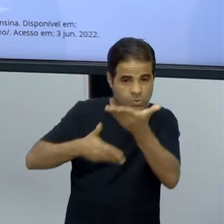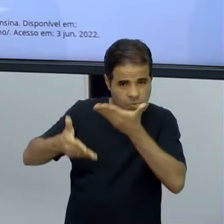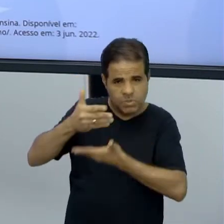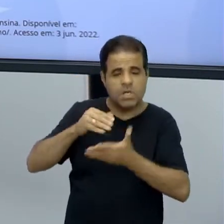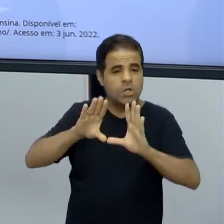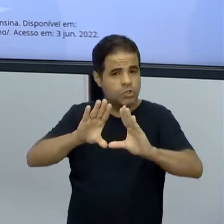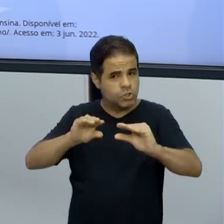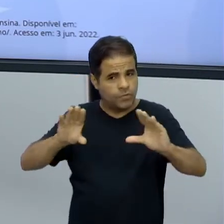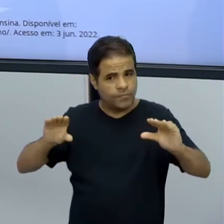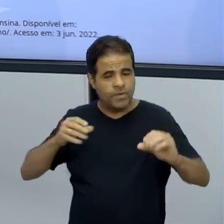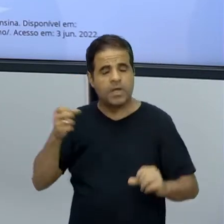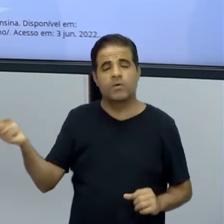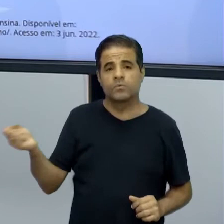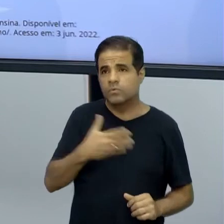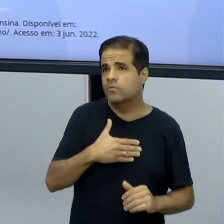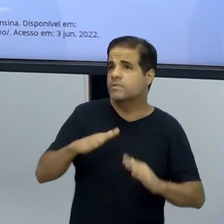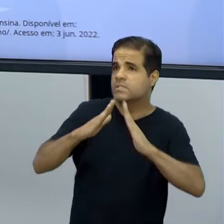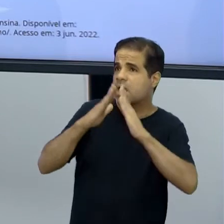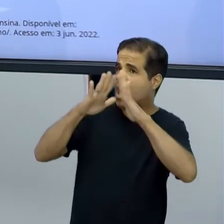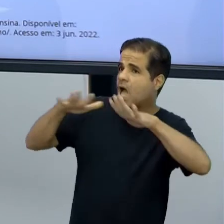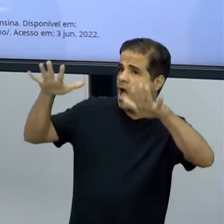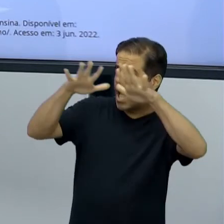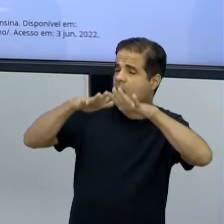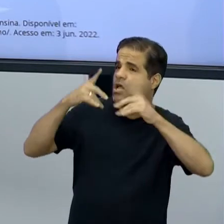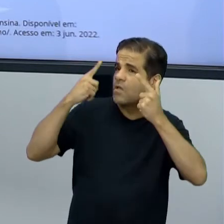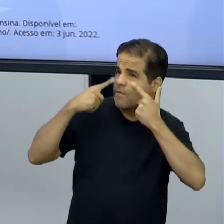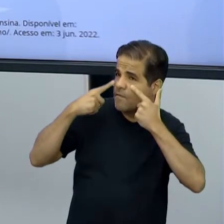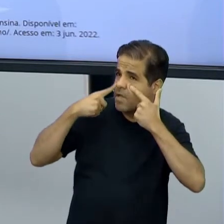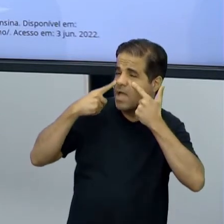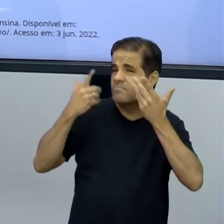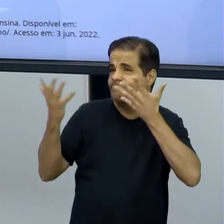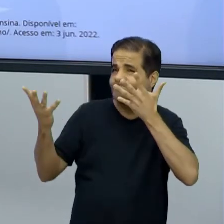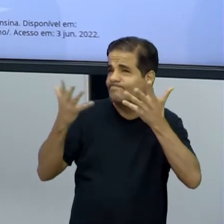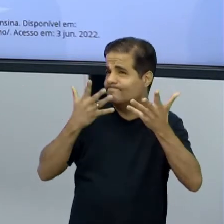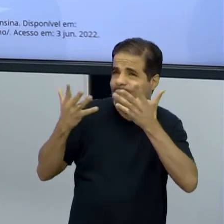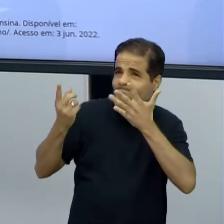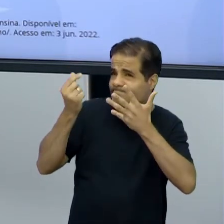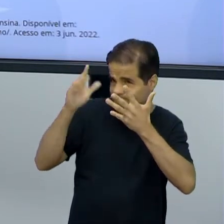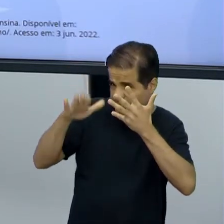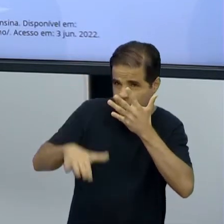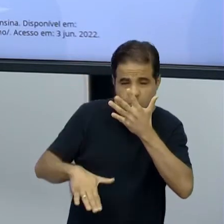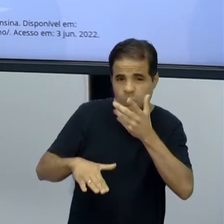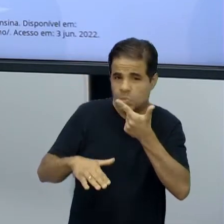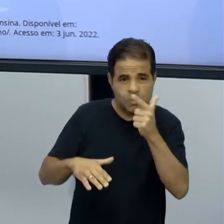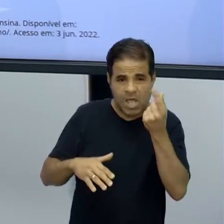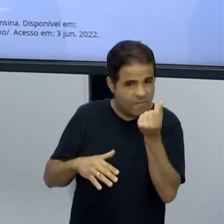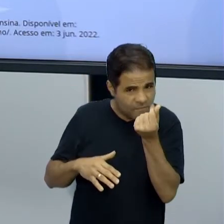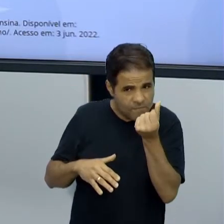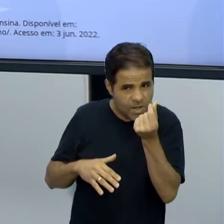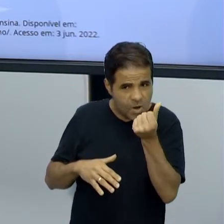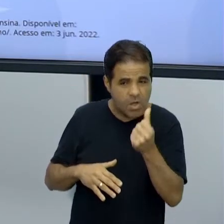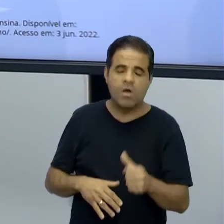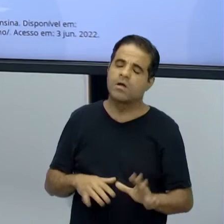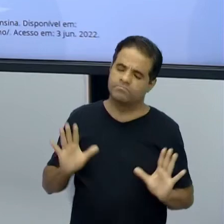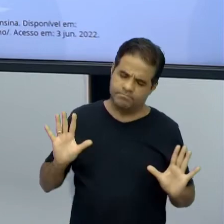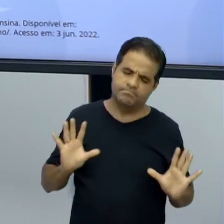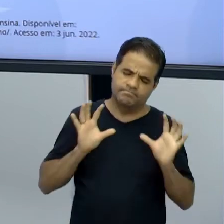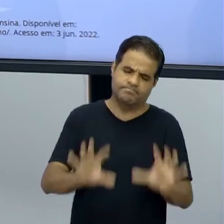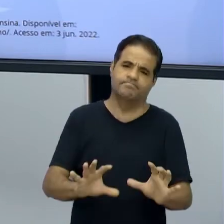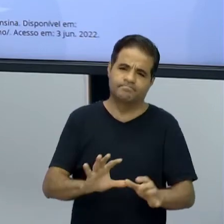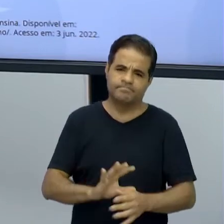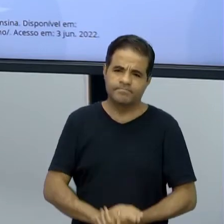sofá ou mobiliar um novo cômodo, e a gente vê que está muito em promoção e a gente não tem esse valor, aí sim